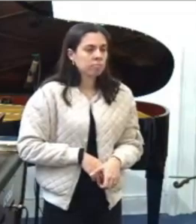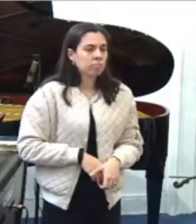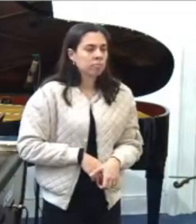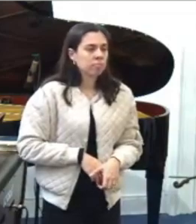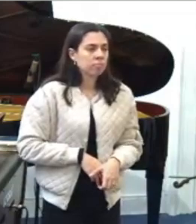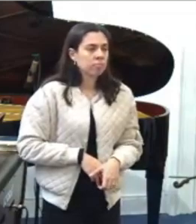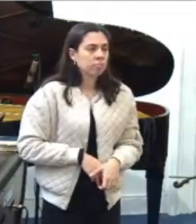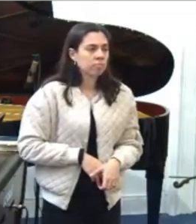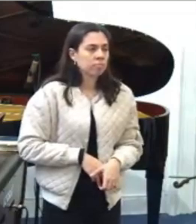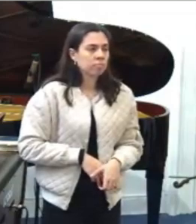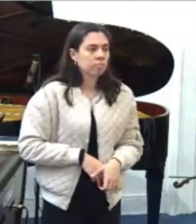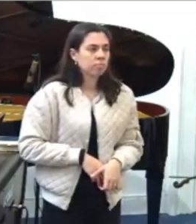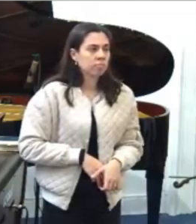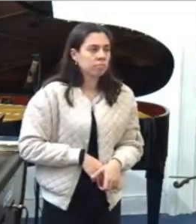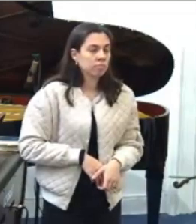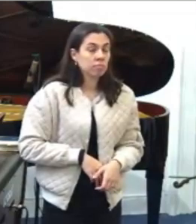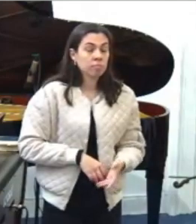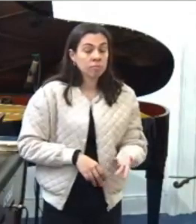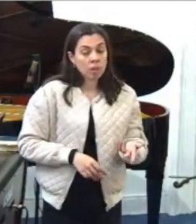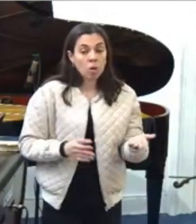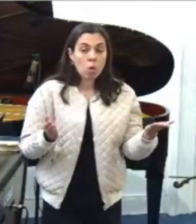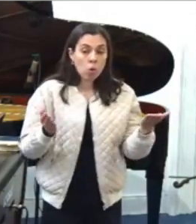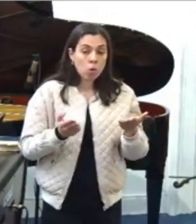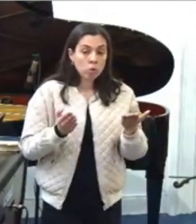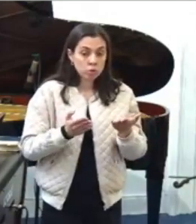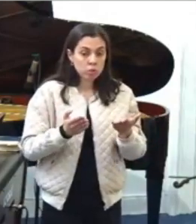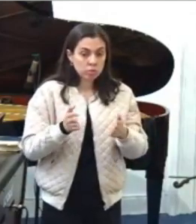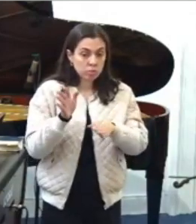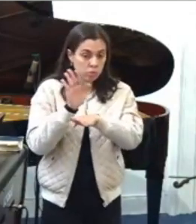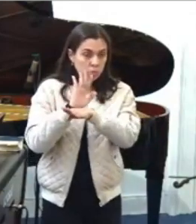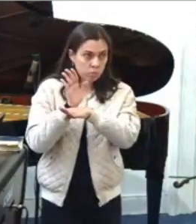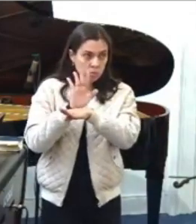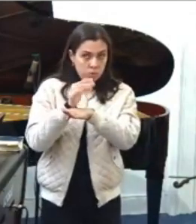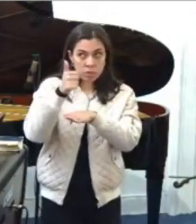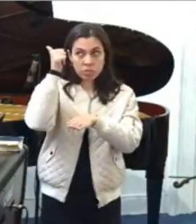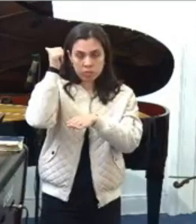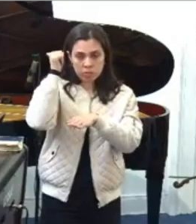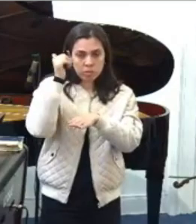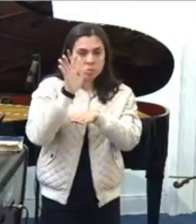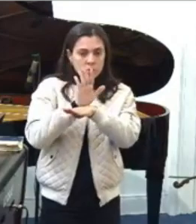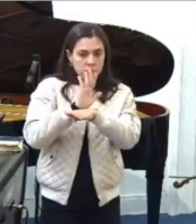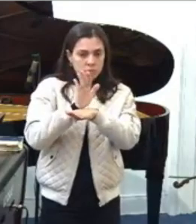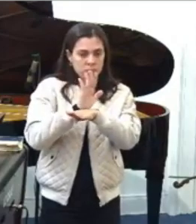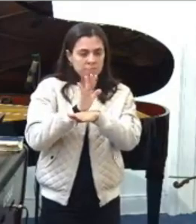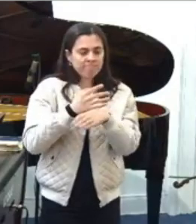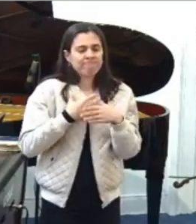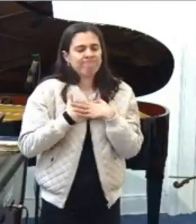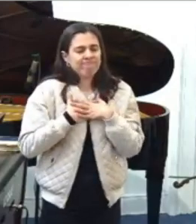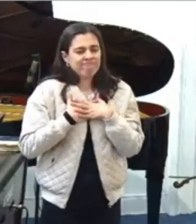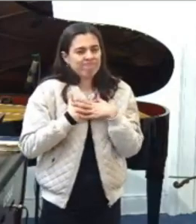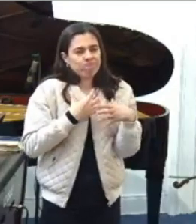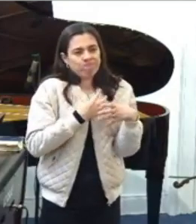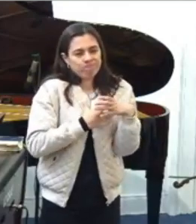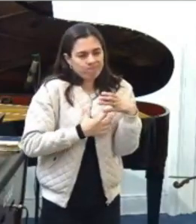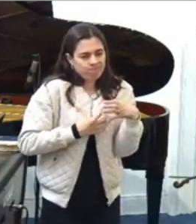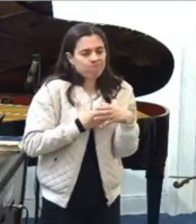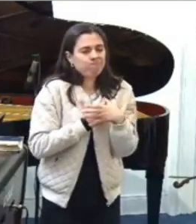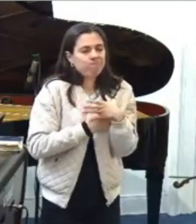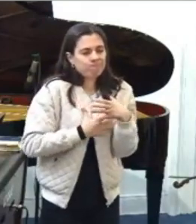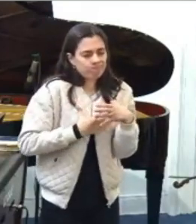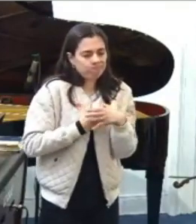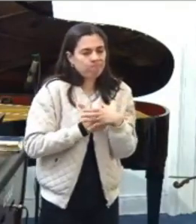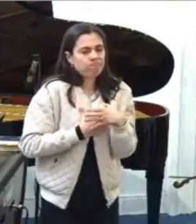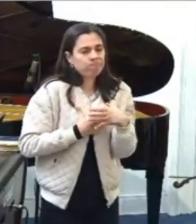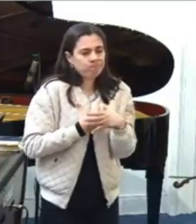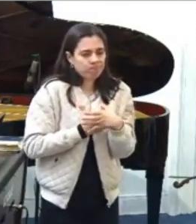Olhar para um vídeo como o que foi mostrado nessa manhã, no primeiro momento, deve trazer dor ao nosso coração, para que a nossa mente